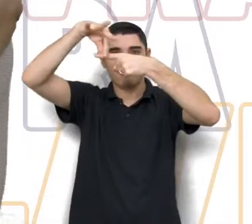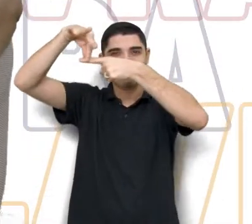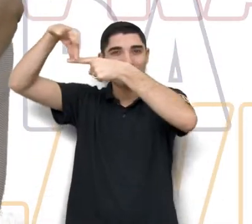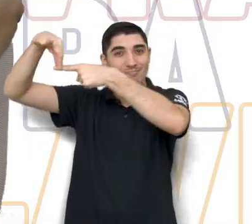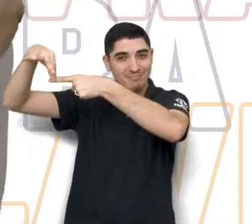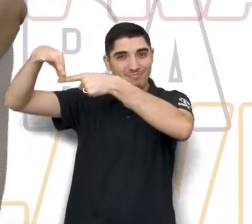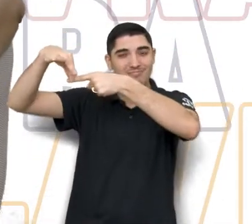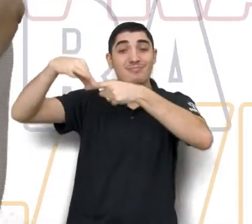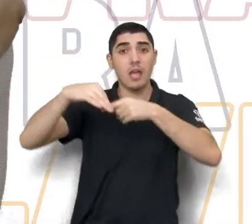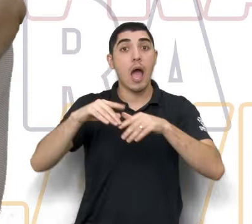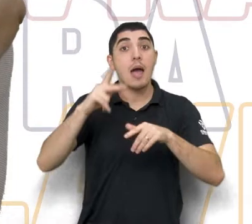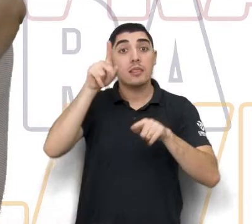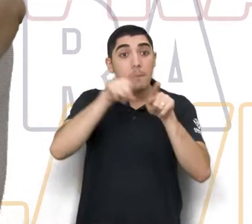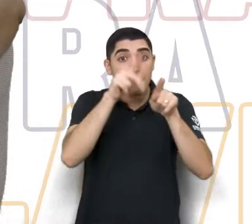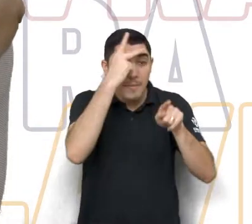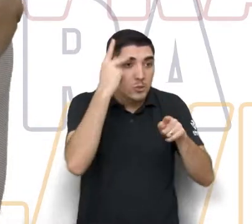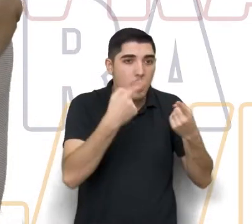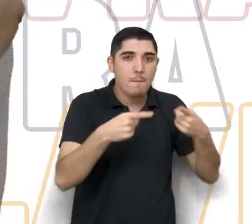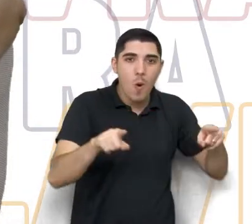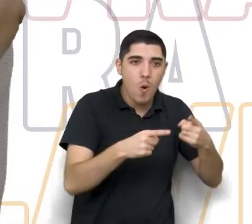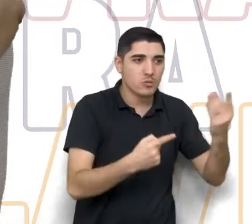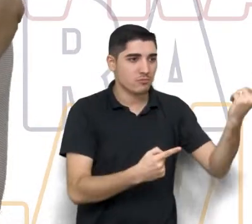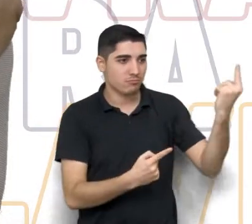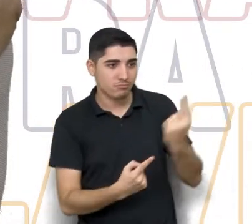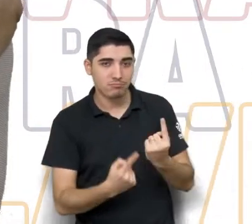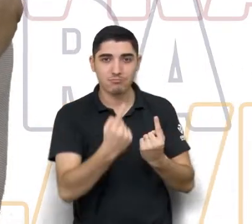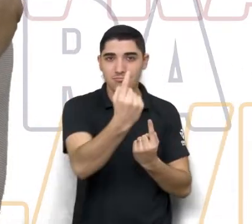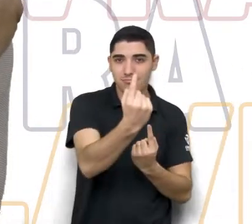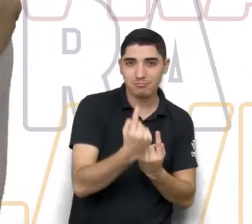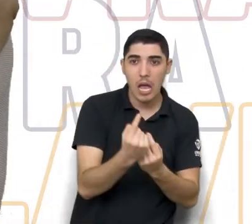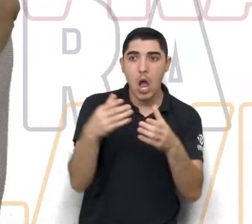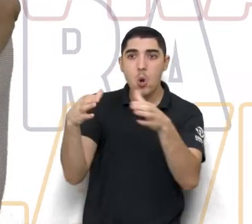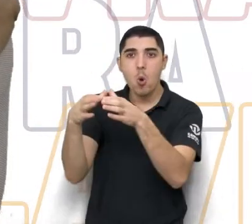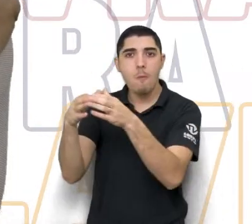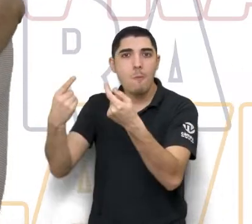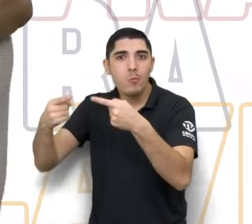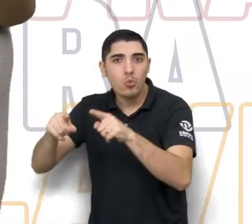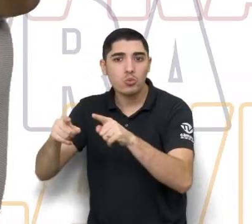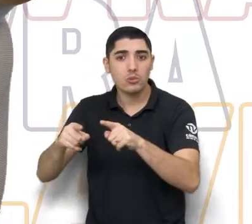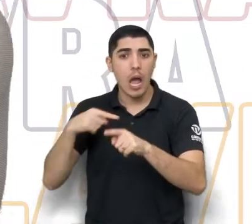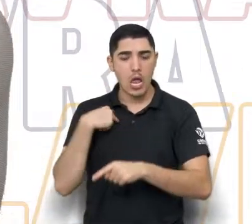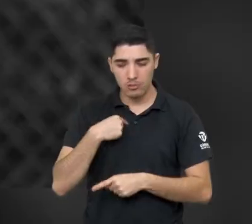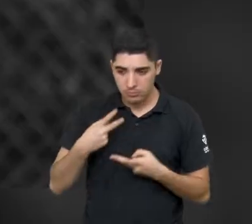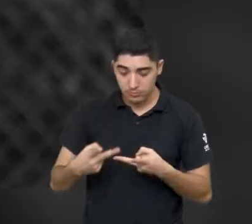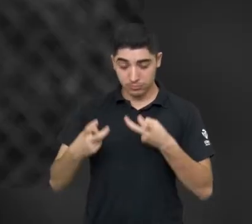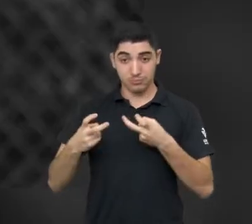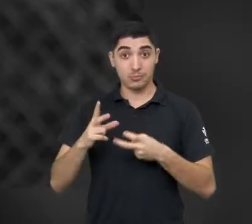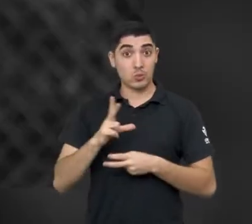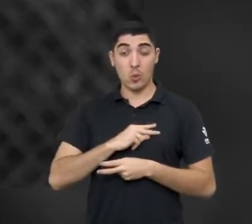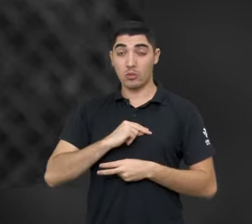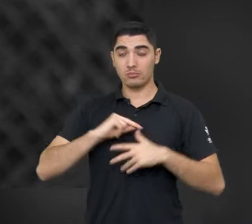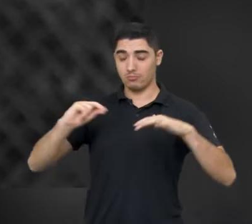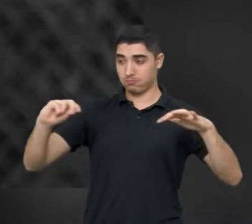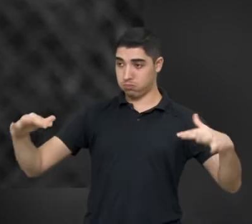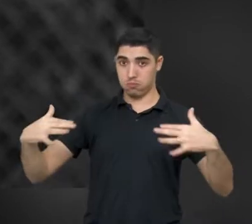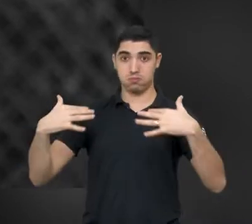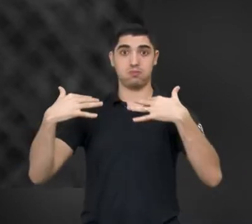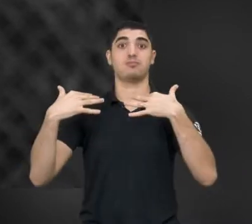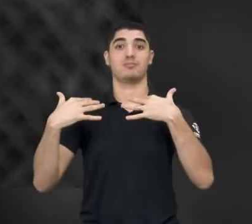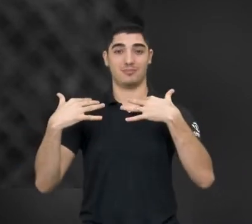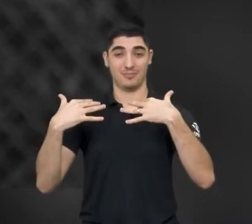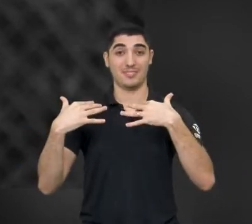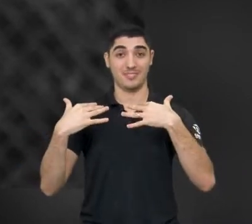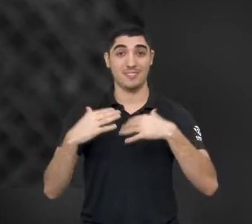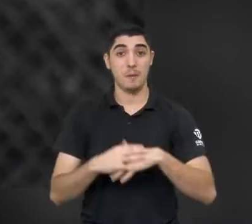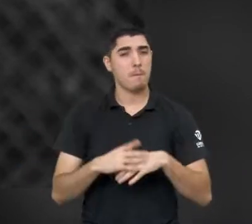aí músicos começaram a visitar, canto coral, né? Quando a gente se deu conta, a gente já estava no olho do furacão. Mas foi